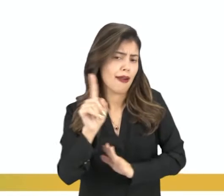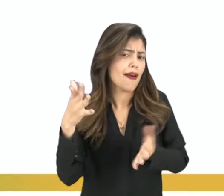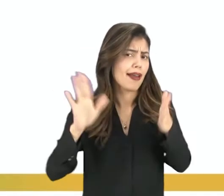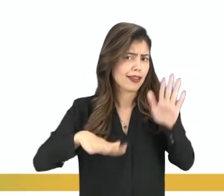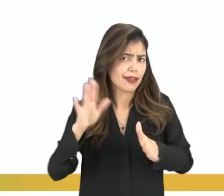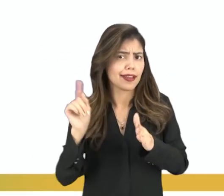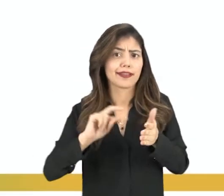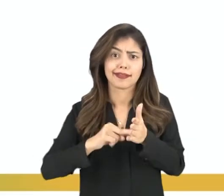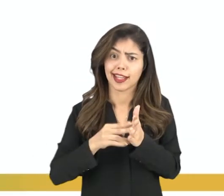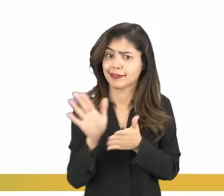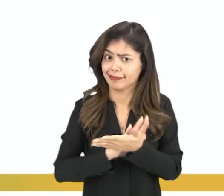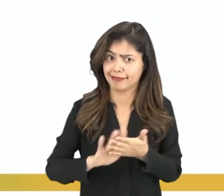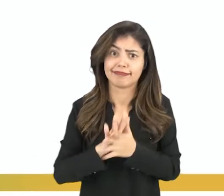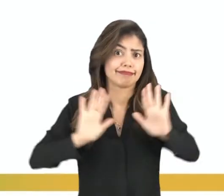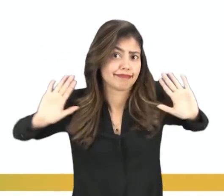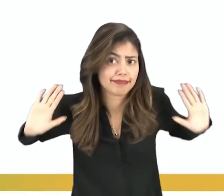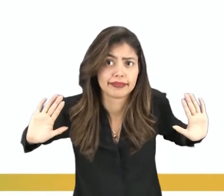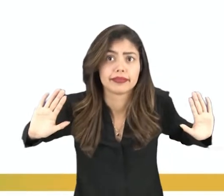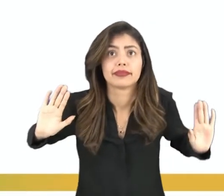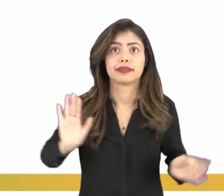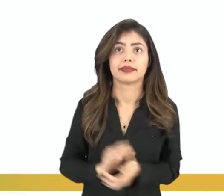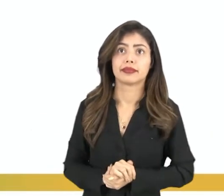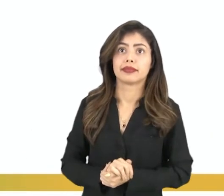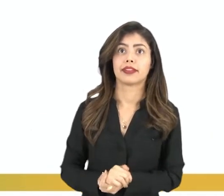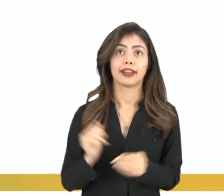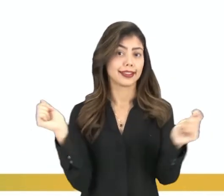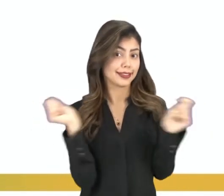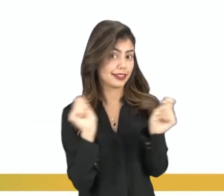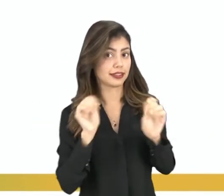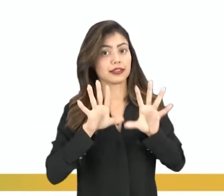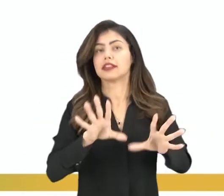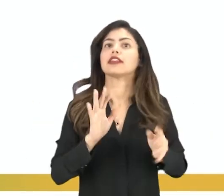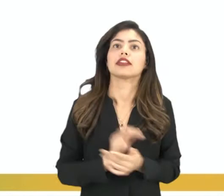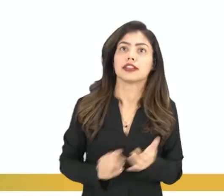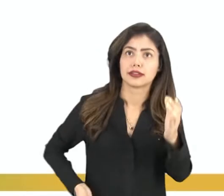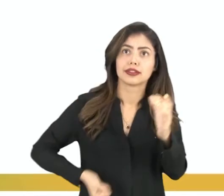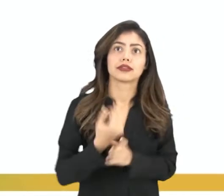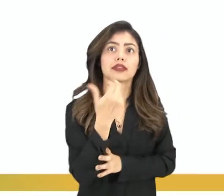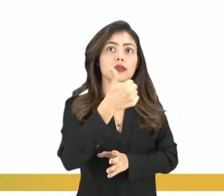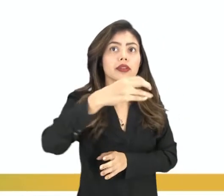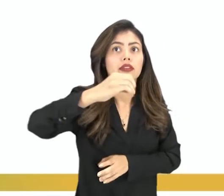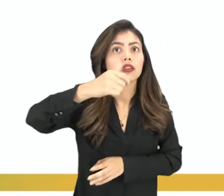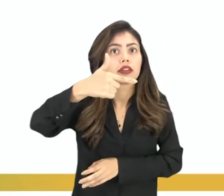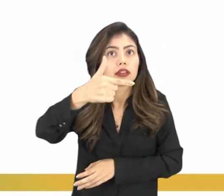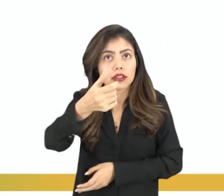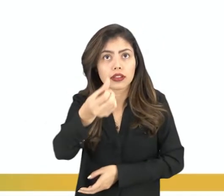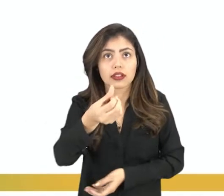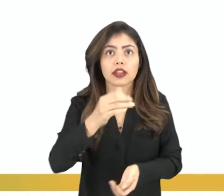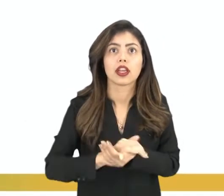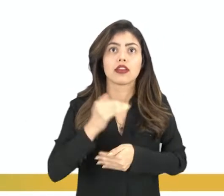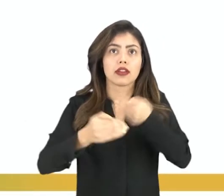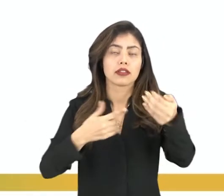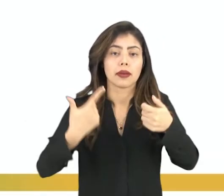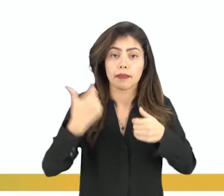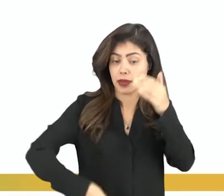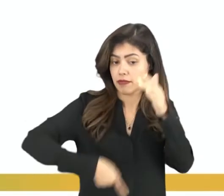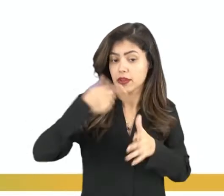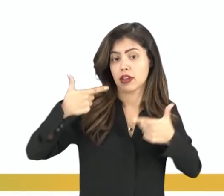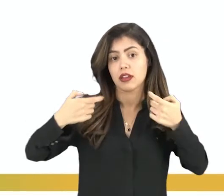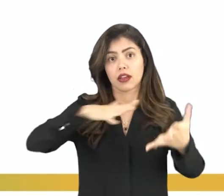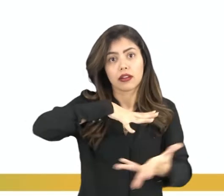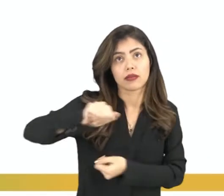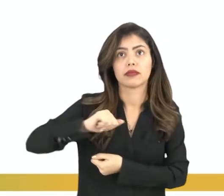olha que interessante, não significar coisa alguma. Eu adoro isso. Surgiu em 1916 durante a Primeira